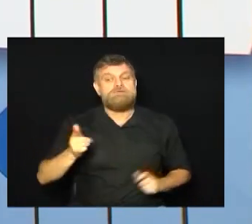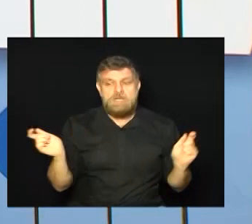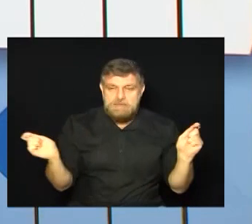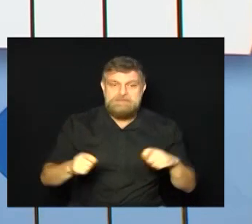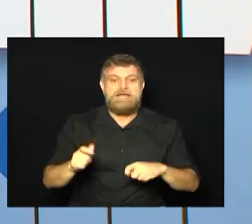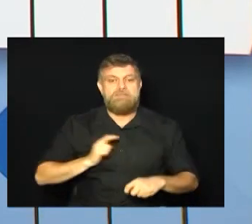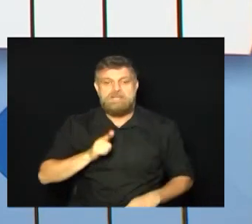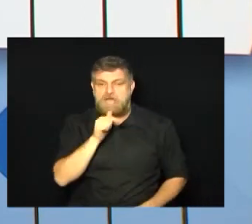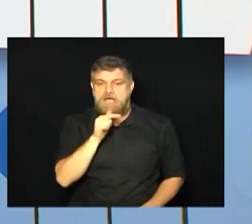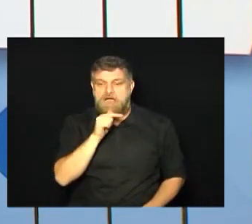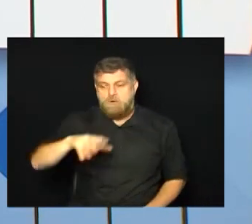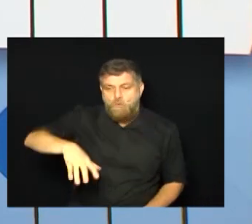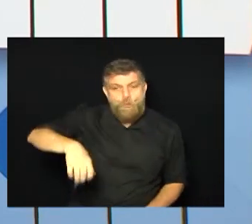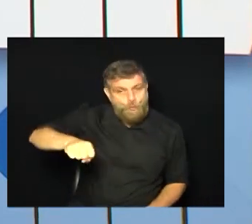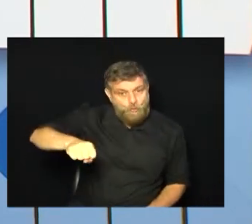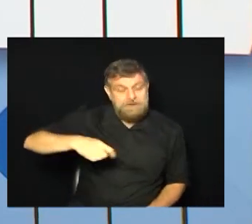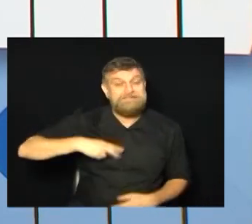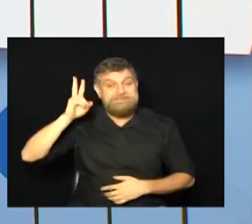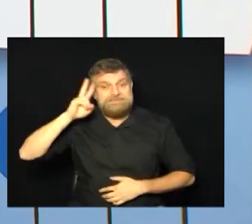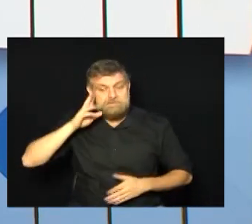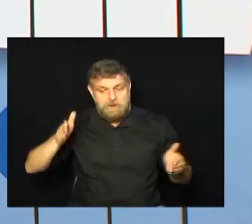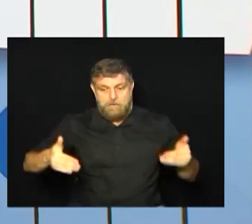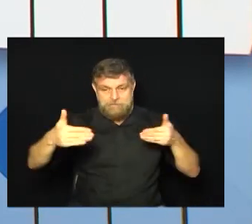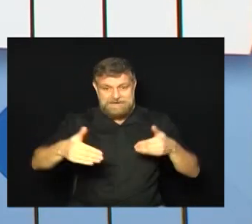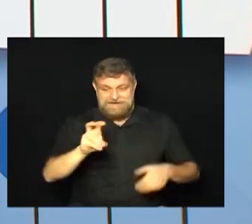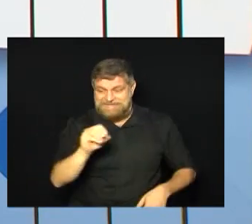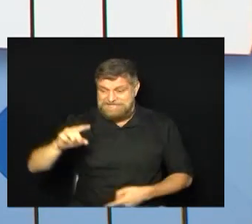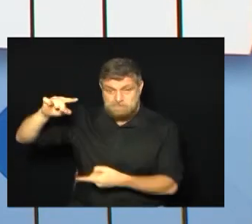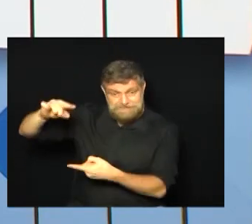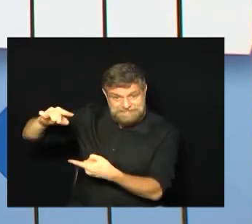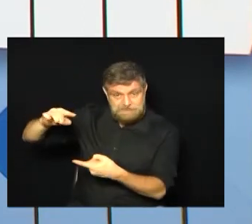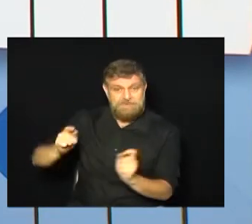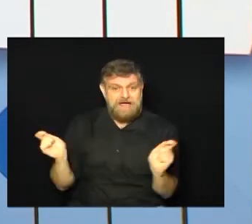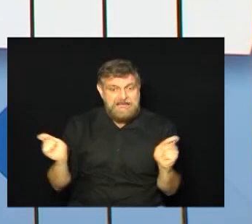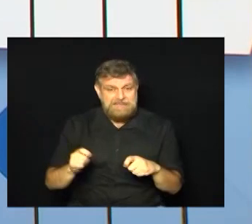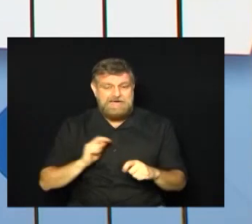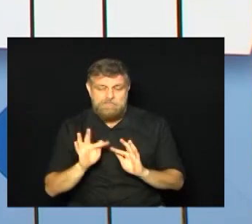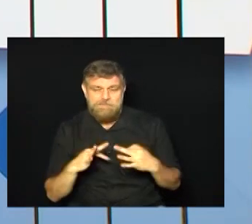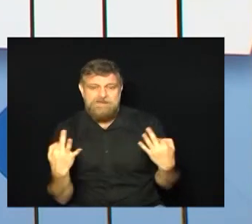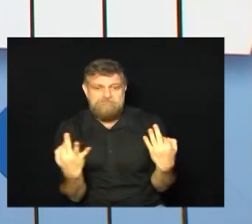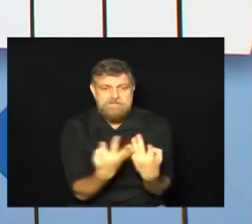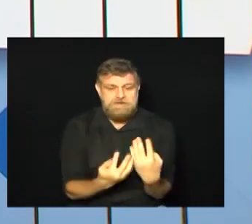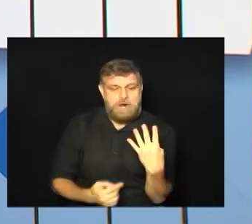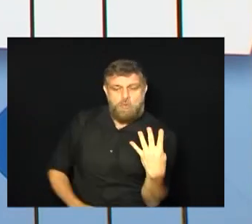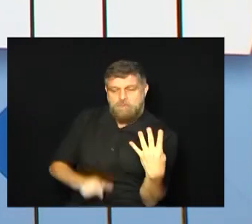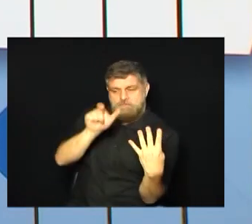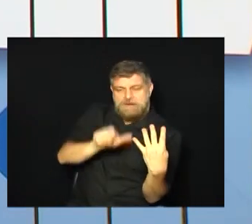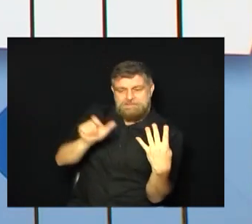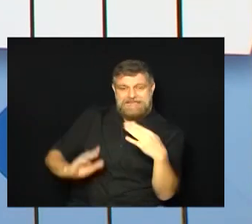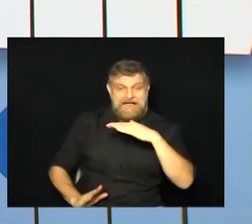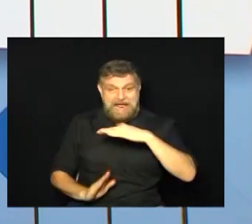ter o abastecimento. A gente lembra que uma caixa d'água de 500 litros abastece uma família de 4 pessoas por